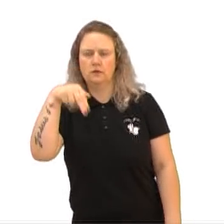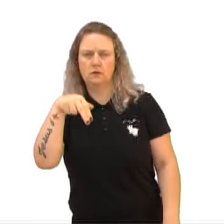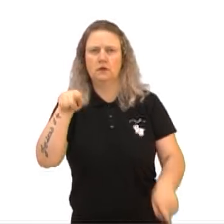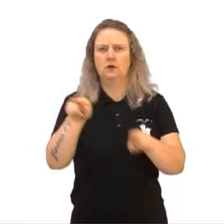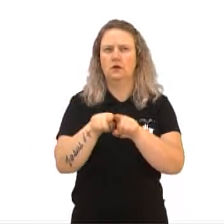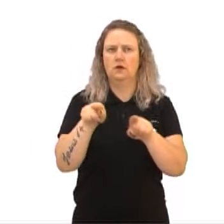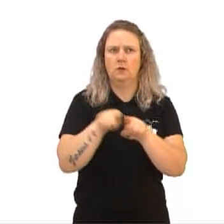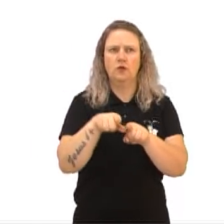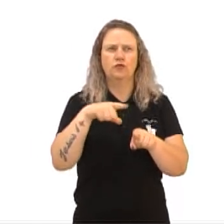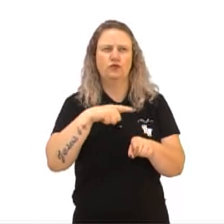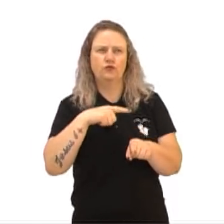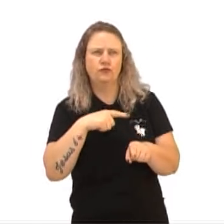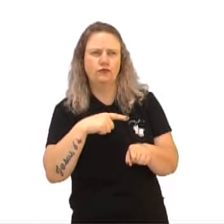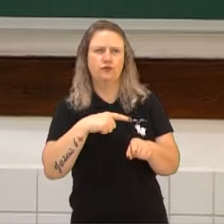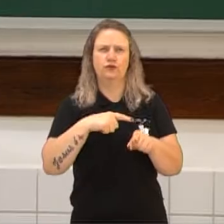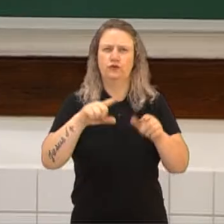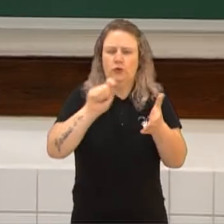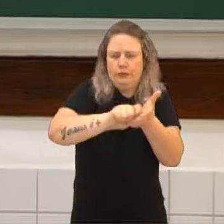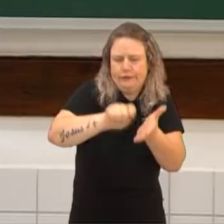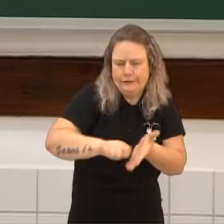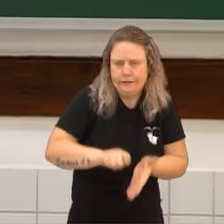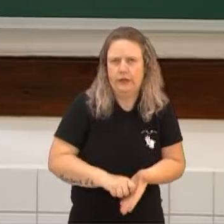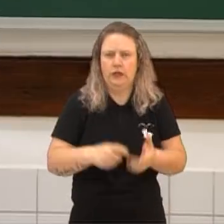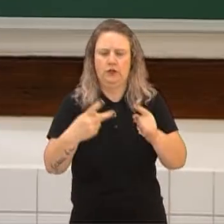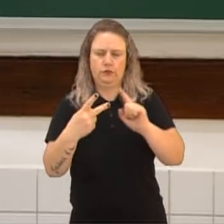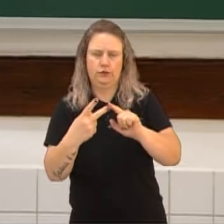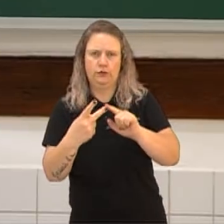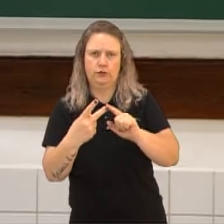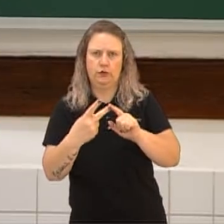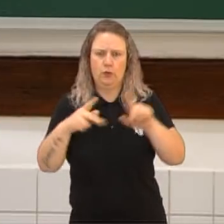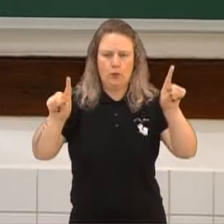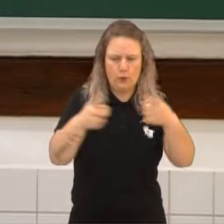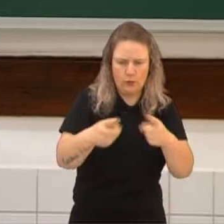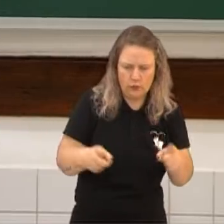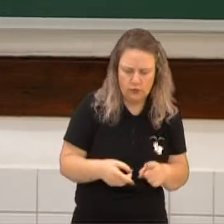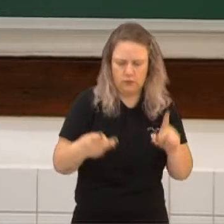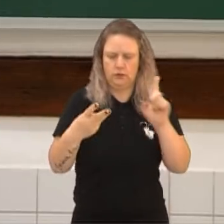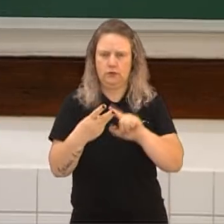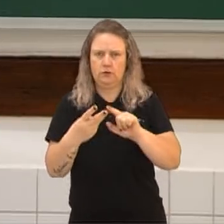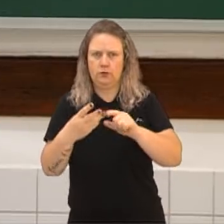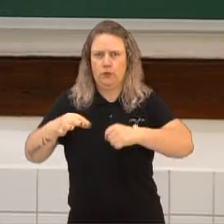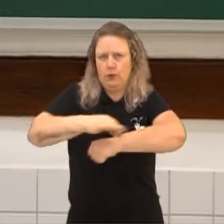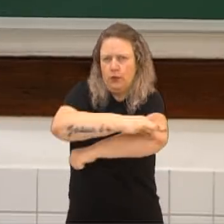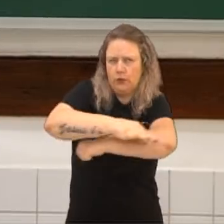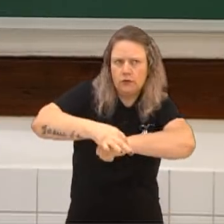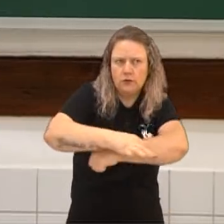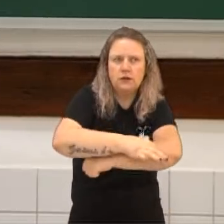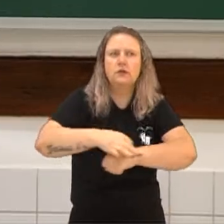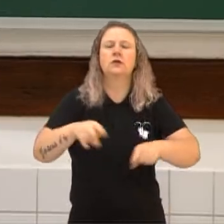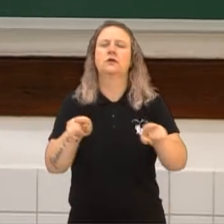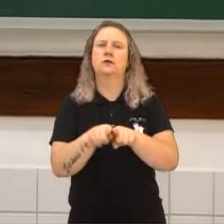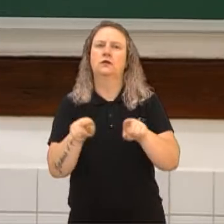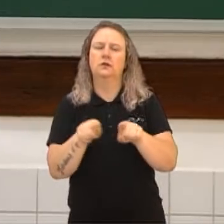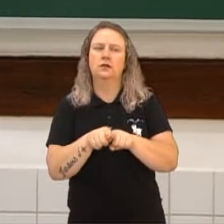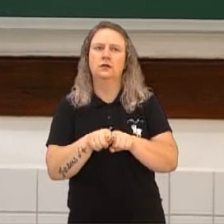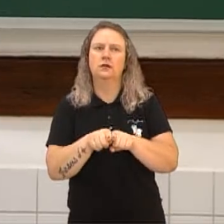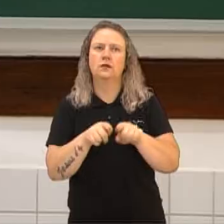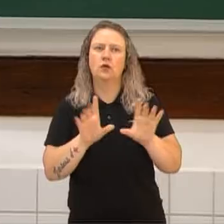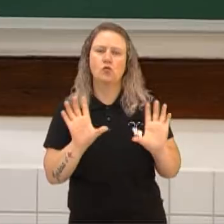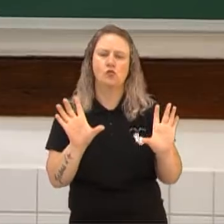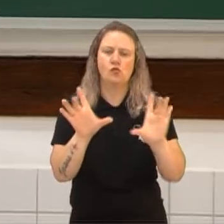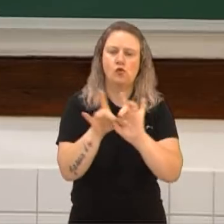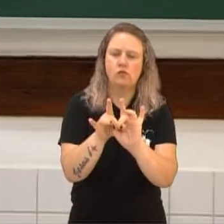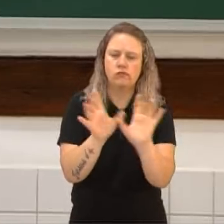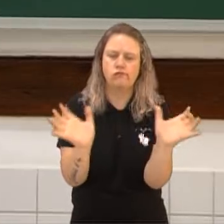e arquitetos. Então é um movimento que envolve vários tipos de artes, né? Envolve um